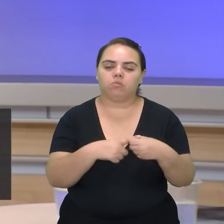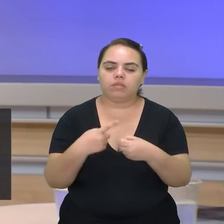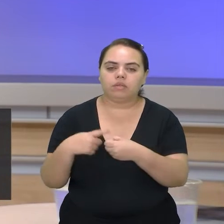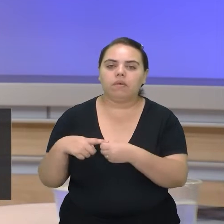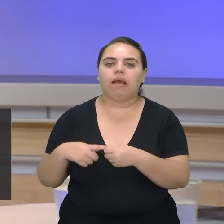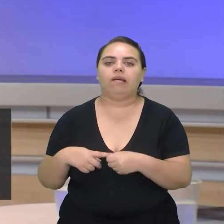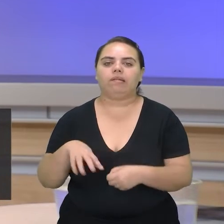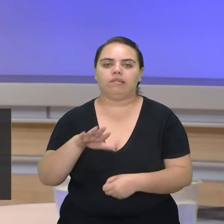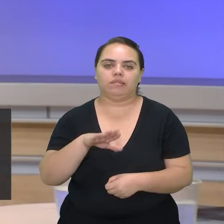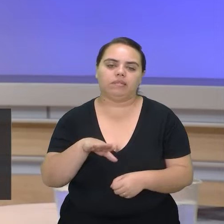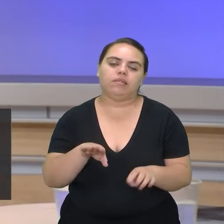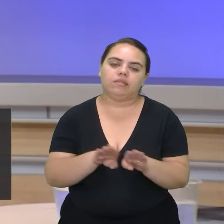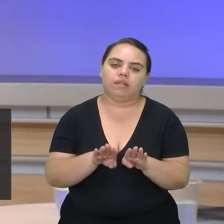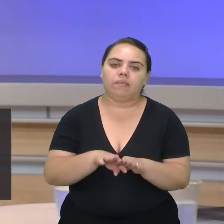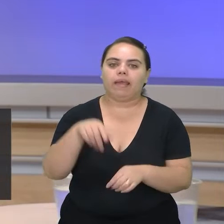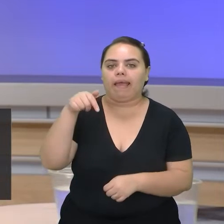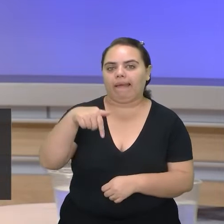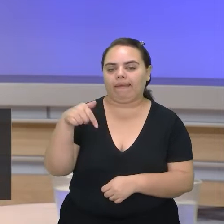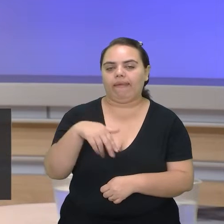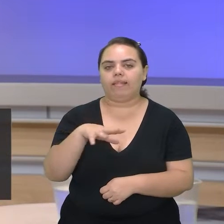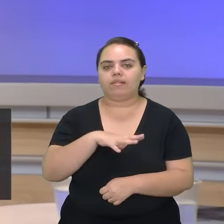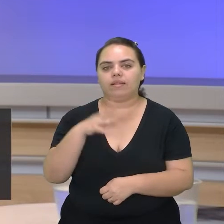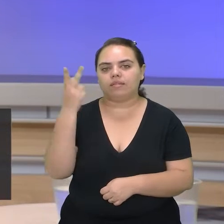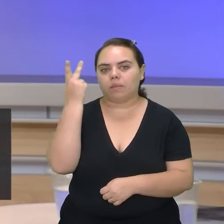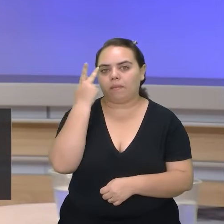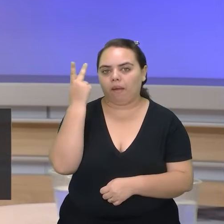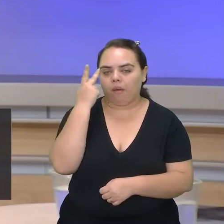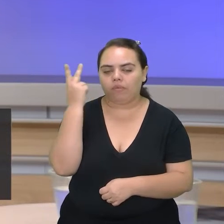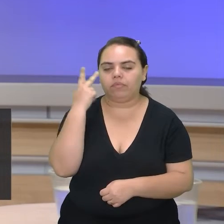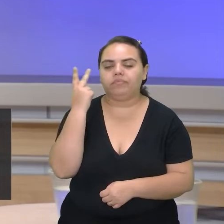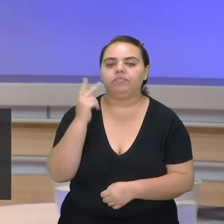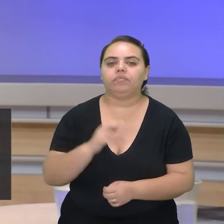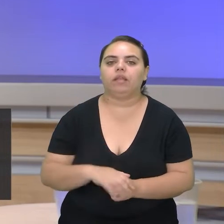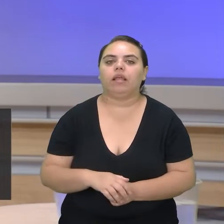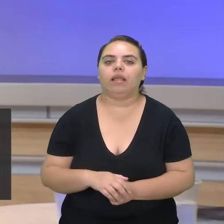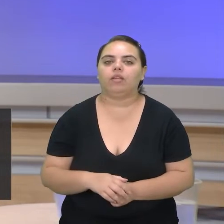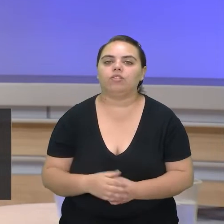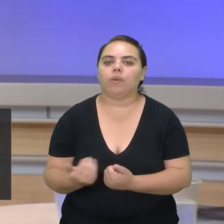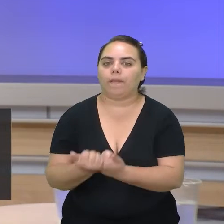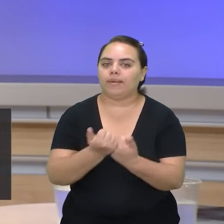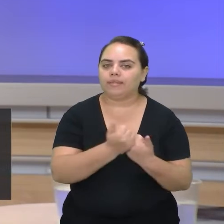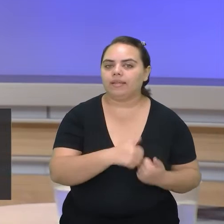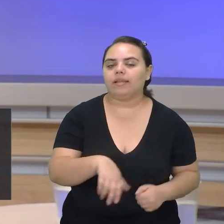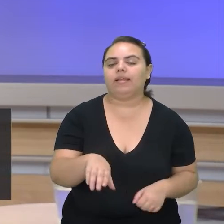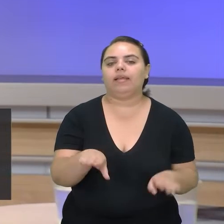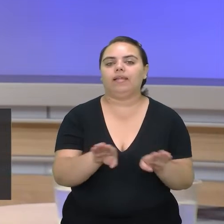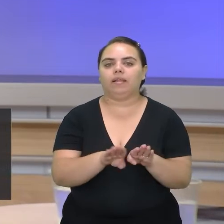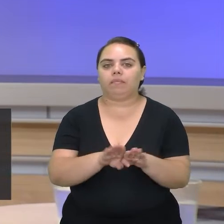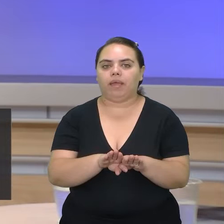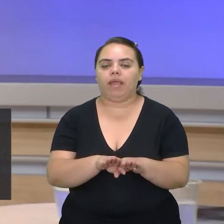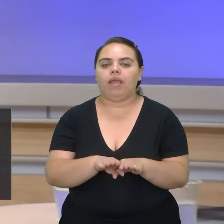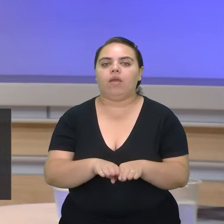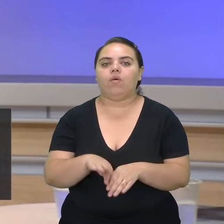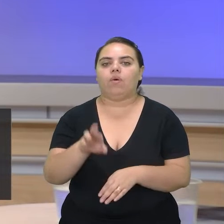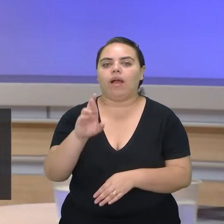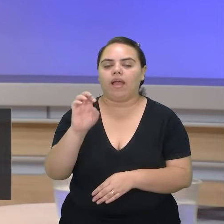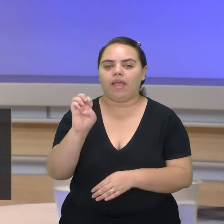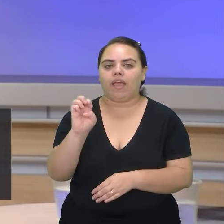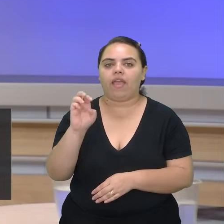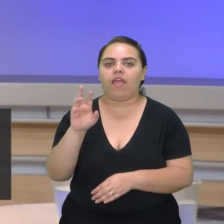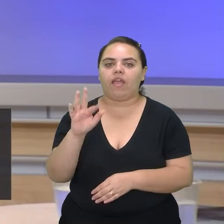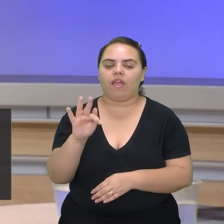os viveiros daqui da cidade de São Paulo. E a gente tem uma parceria também com o Refloresta, que é um viveiro especializado em